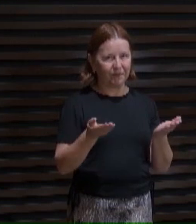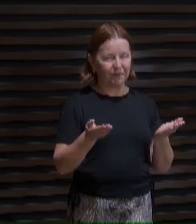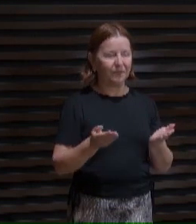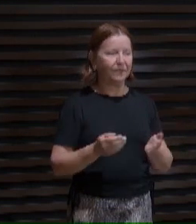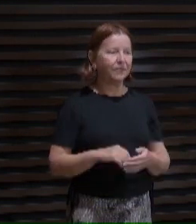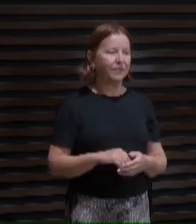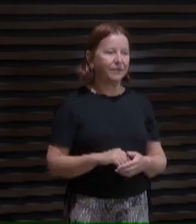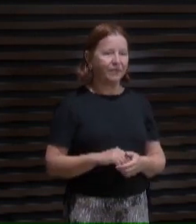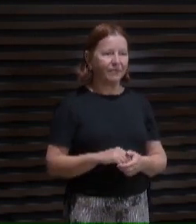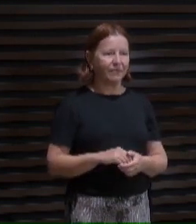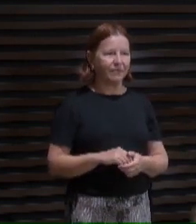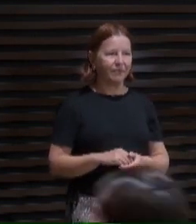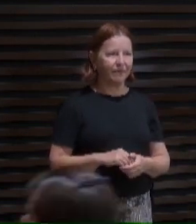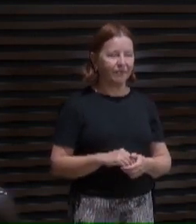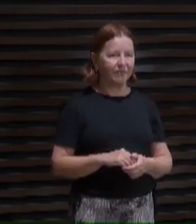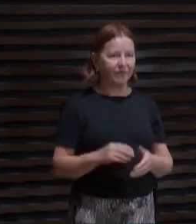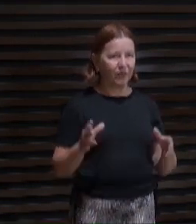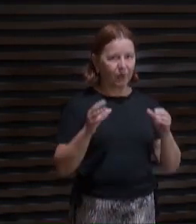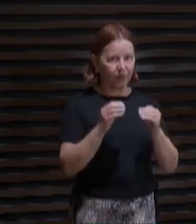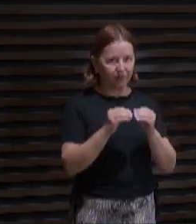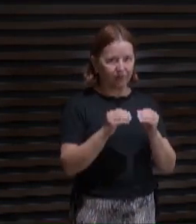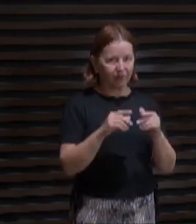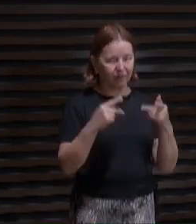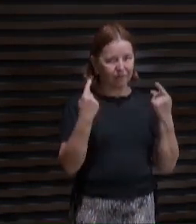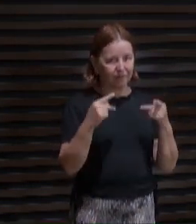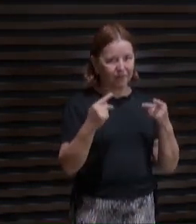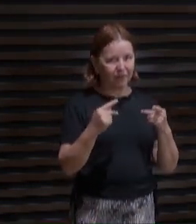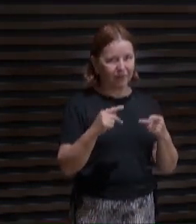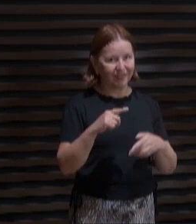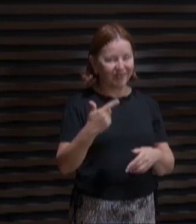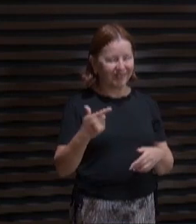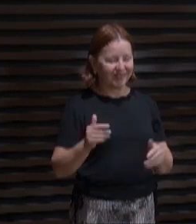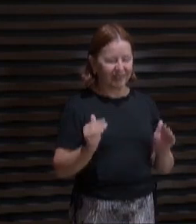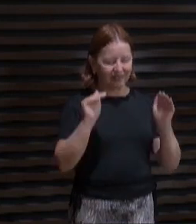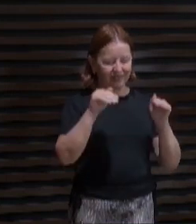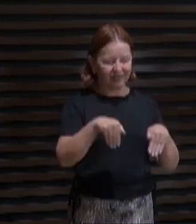Concluindo uma exposição que não tem fim.